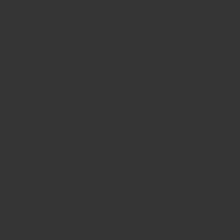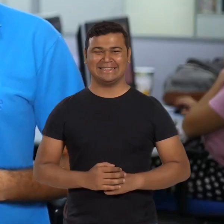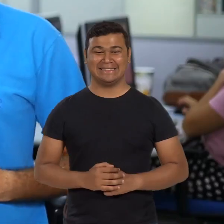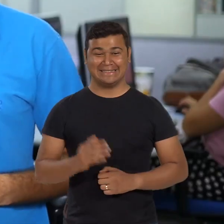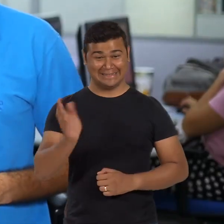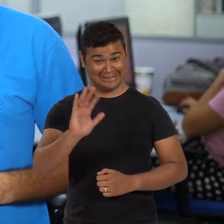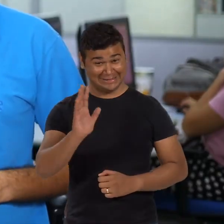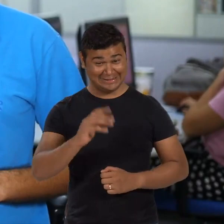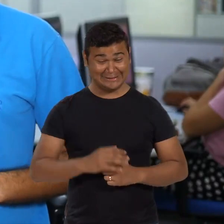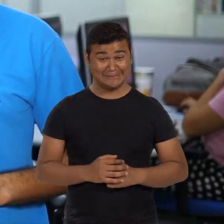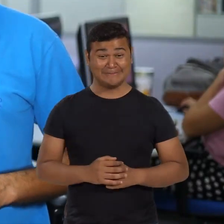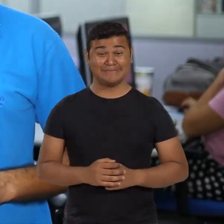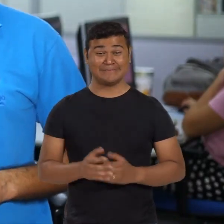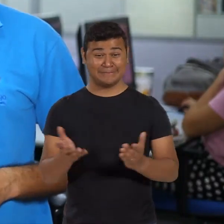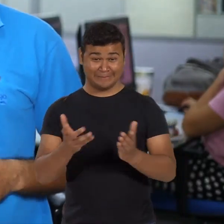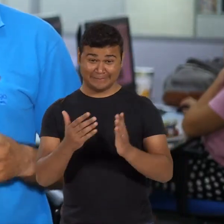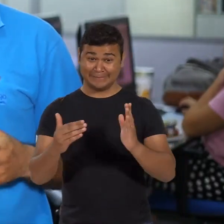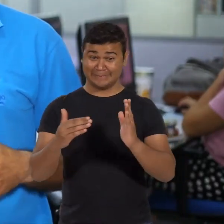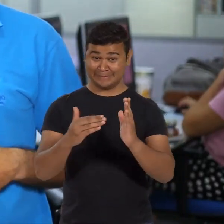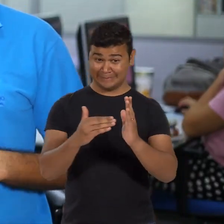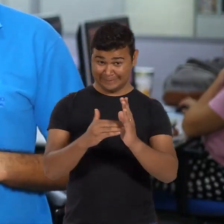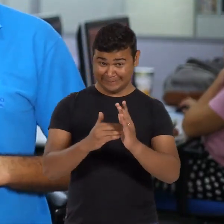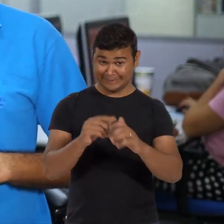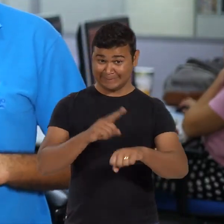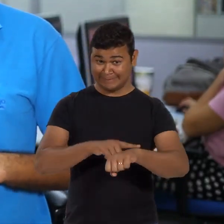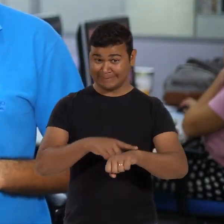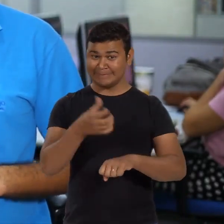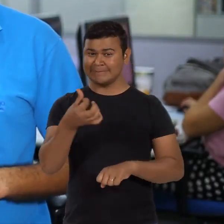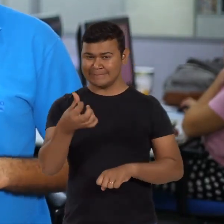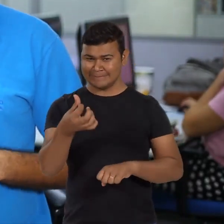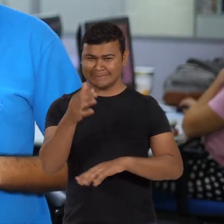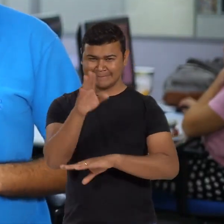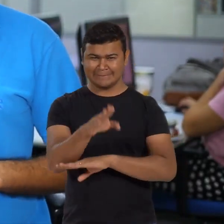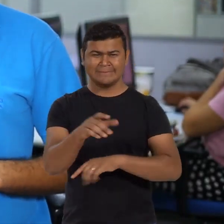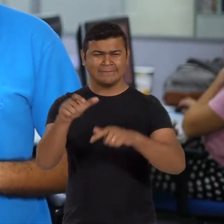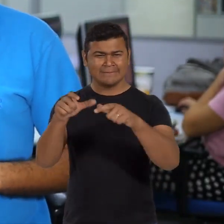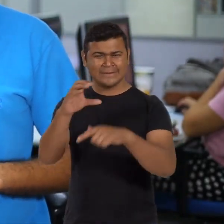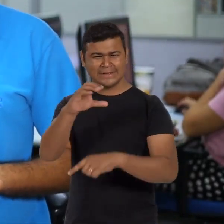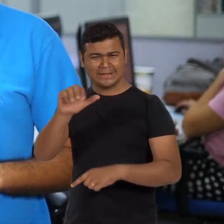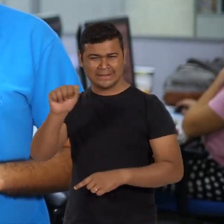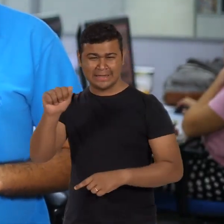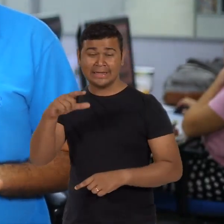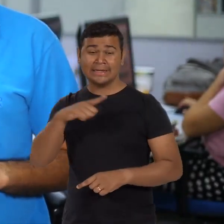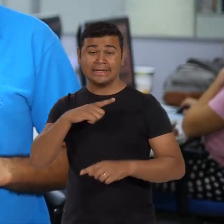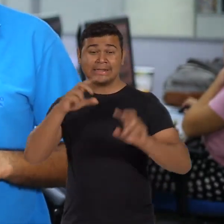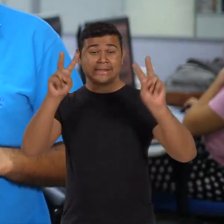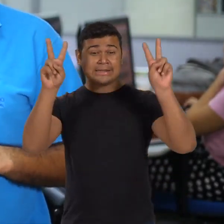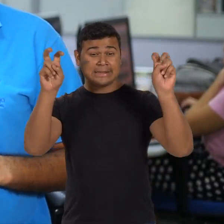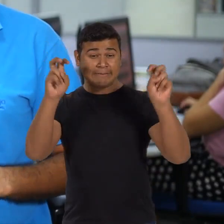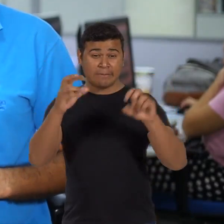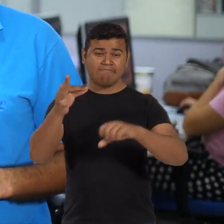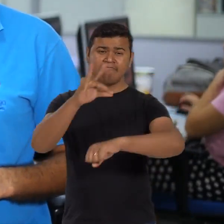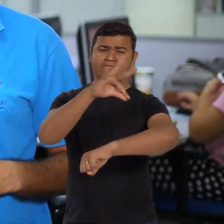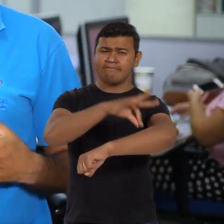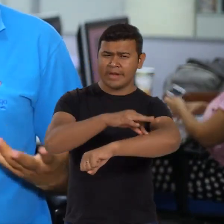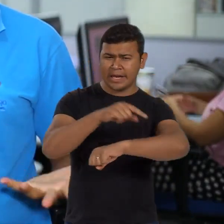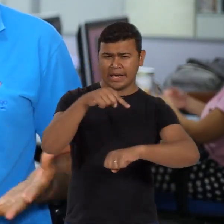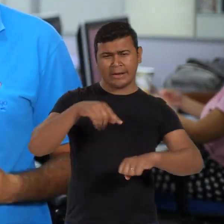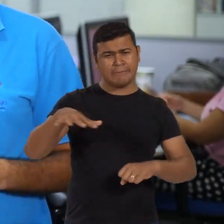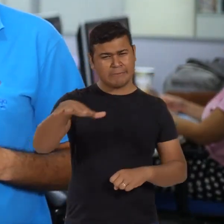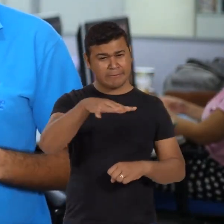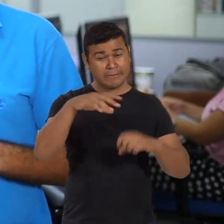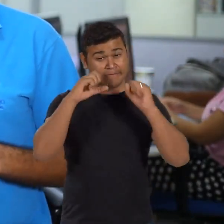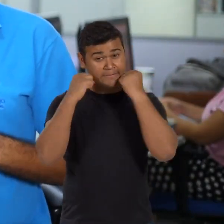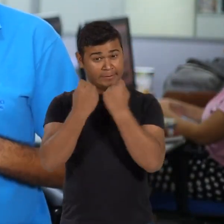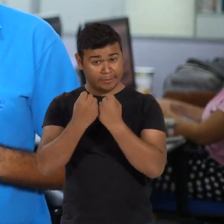olá pessoal acontece hoje até às seis da tarde não se uma fauna o 1º simpósio de abelhas do vale do são francisco a